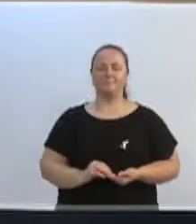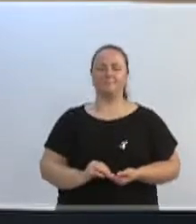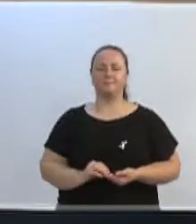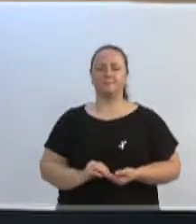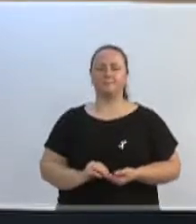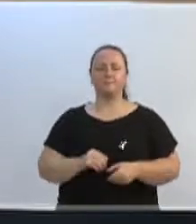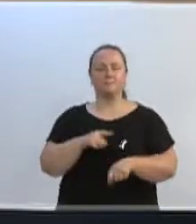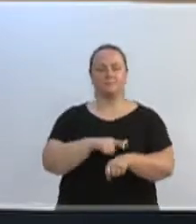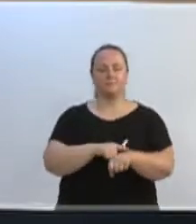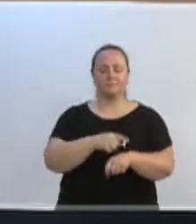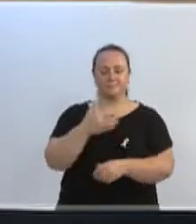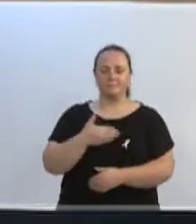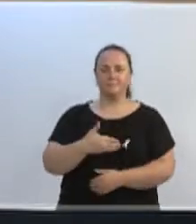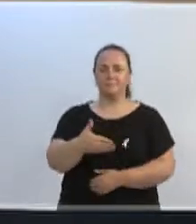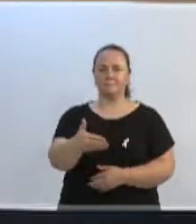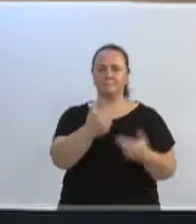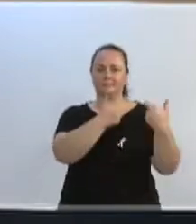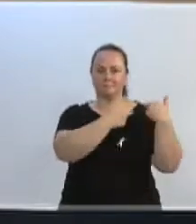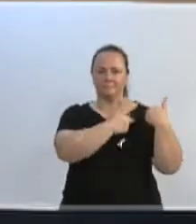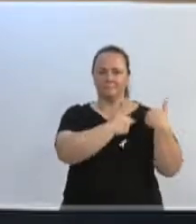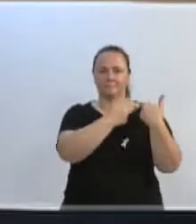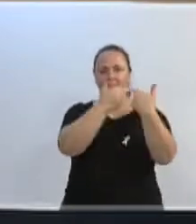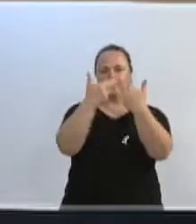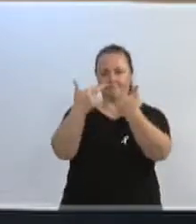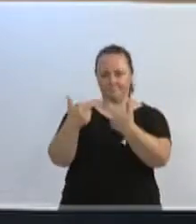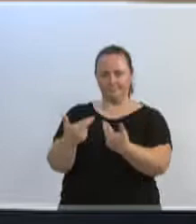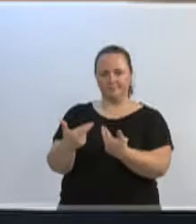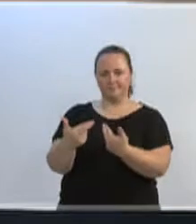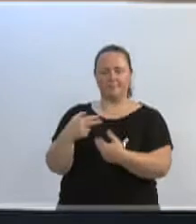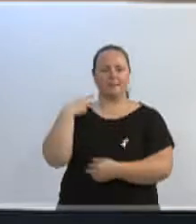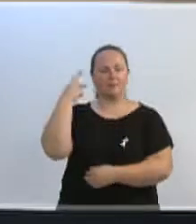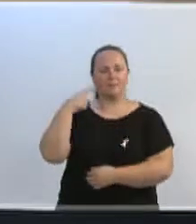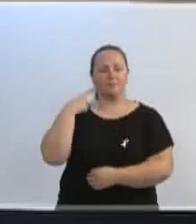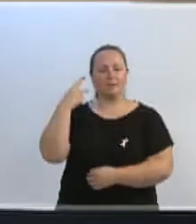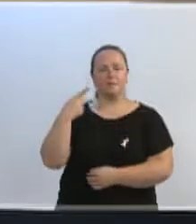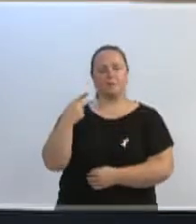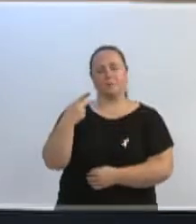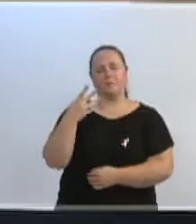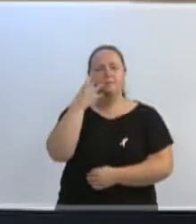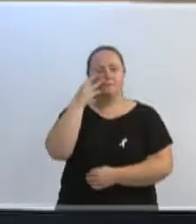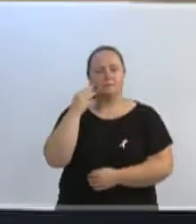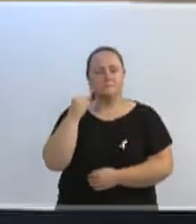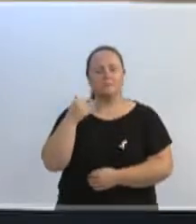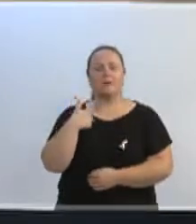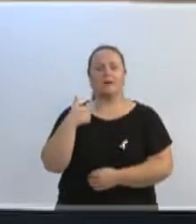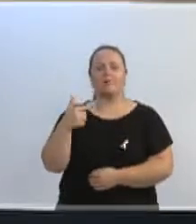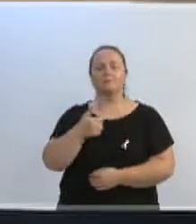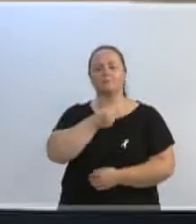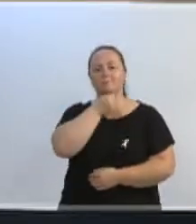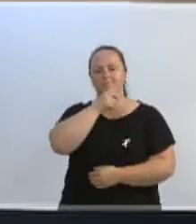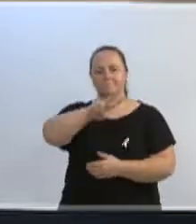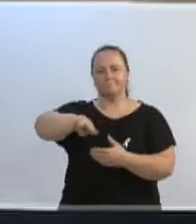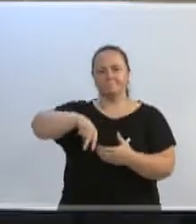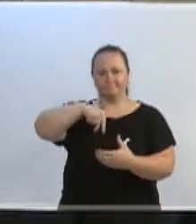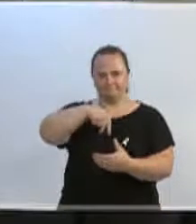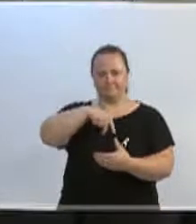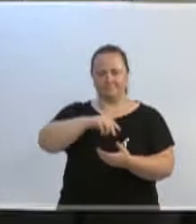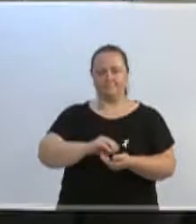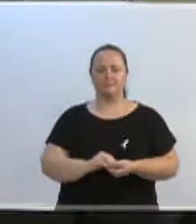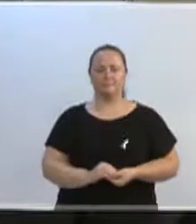de passar a condução dos trabalhos para o vereador professor Gilson, para que eu possa fazer uso da palavra.